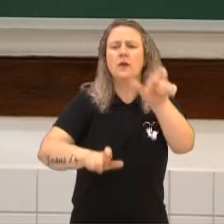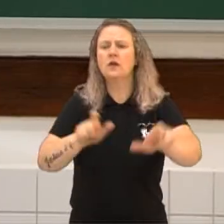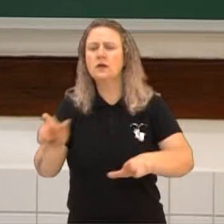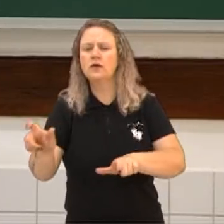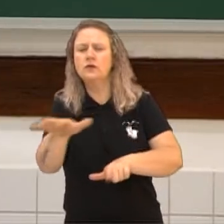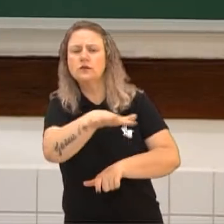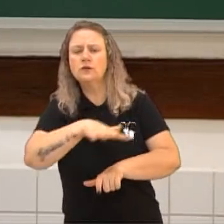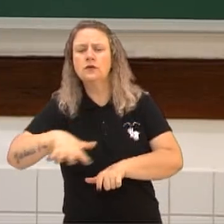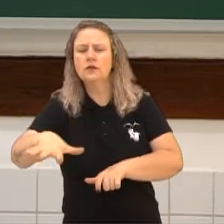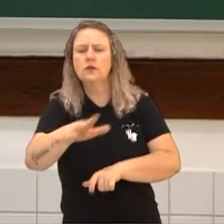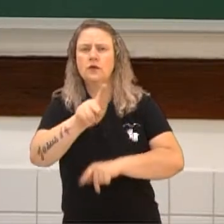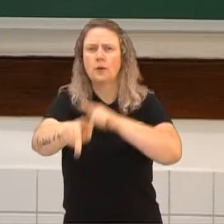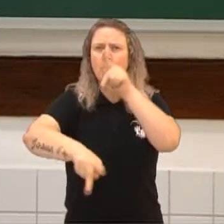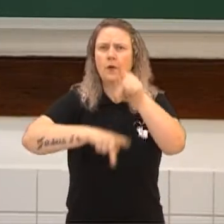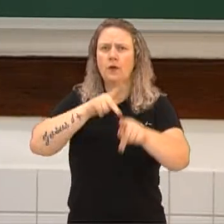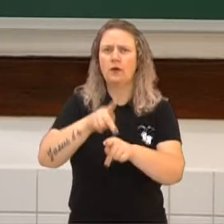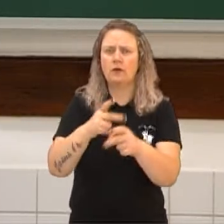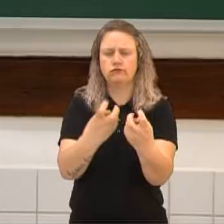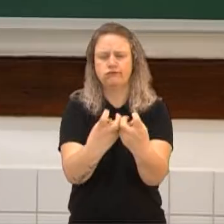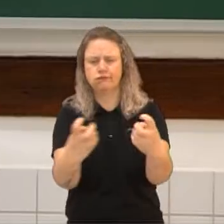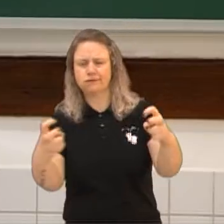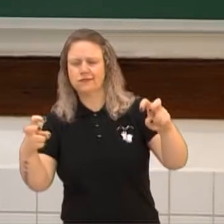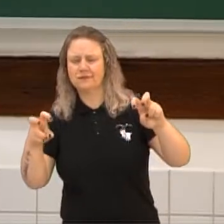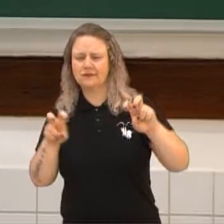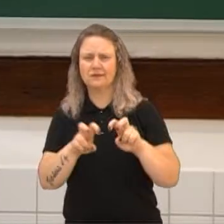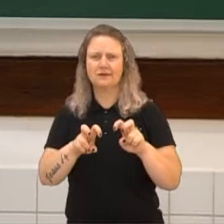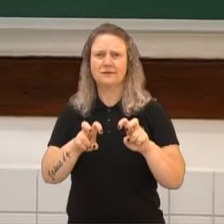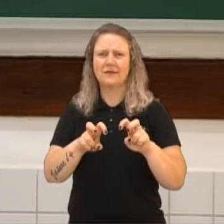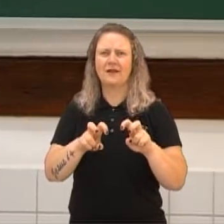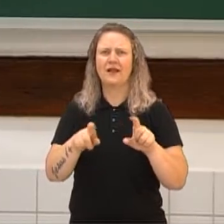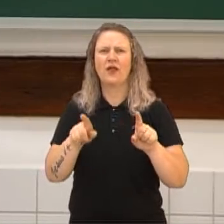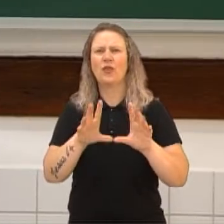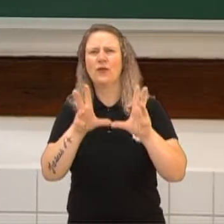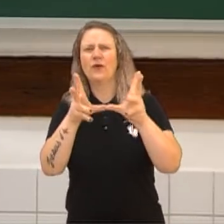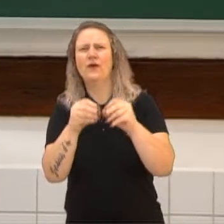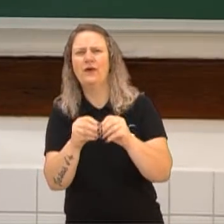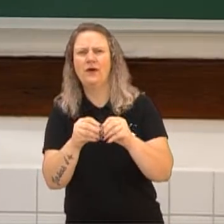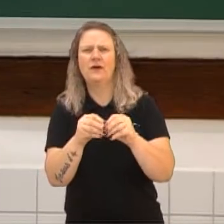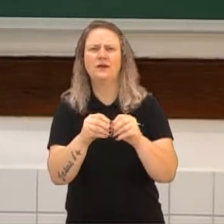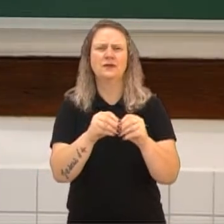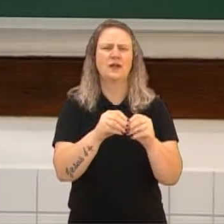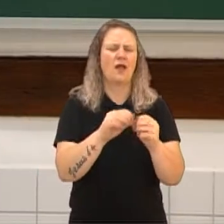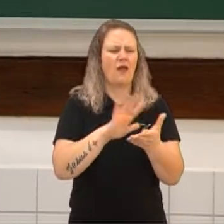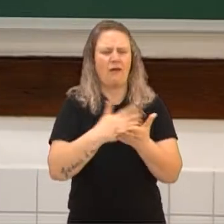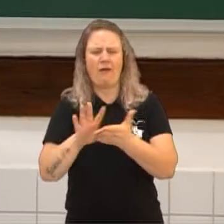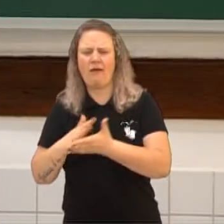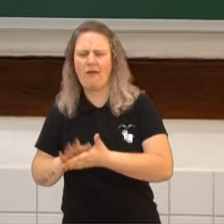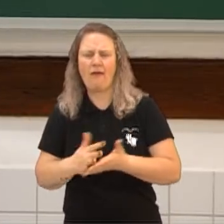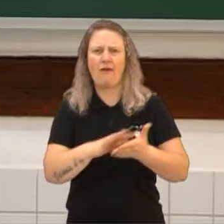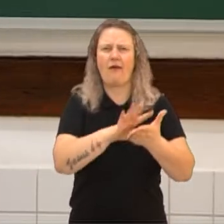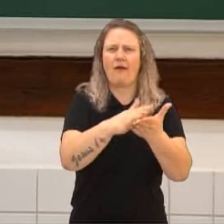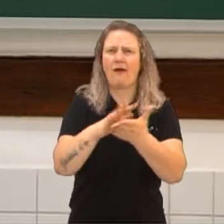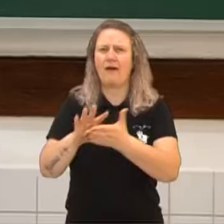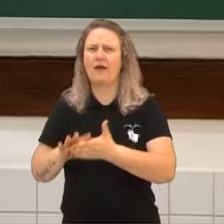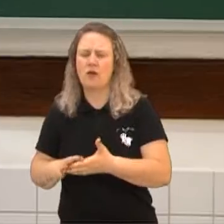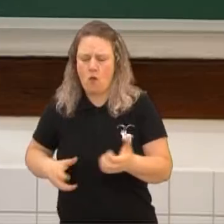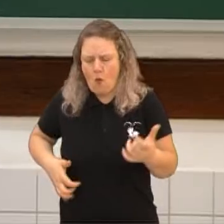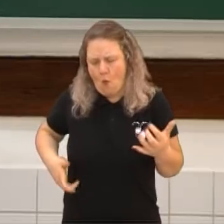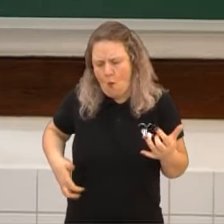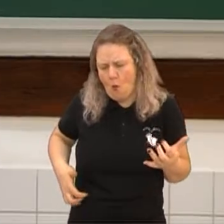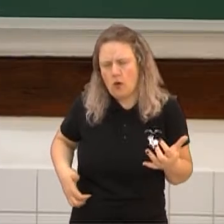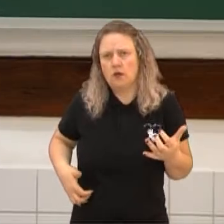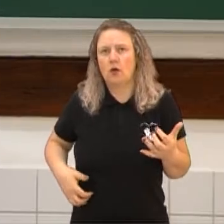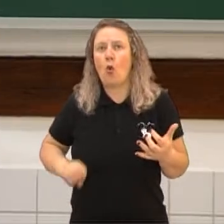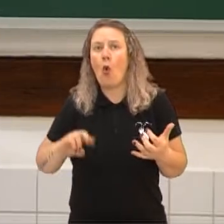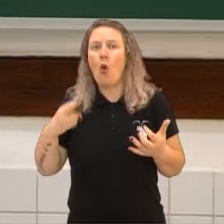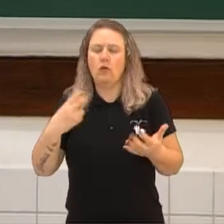exemplo, dentro de uma roda de choro, ele é chamado de chorão, ou ele é chamado de um mestre de choro, ou mestre da dança,